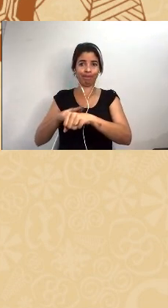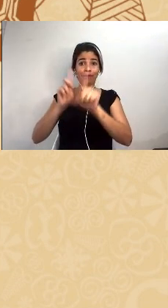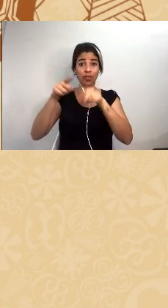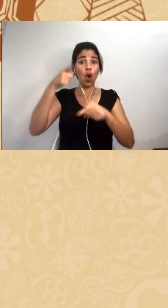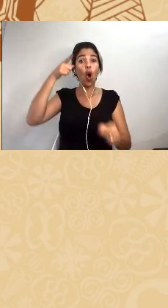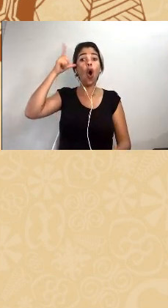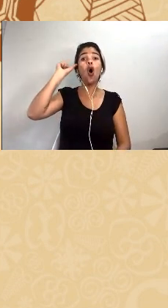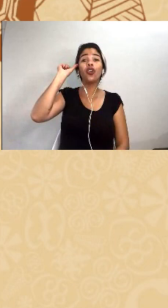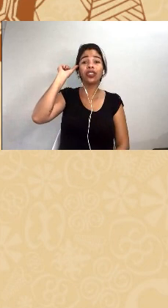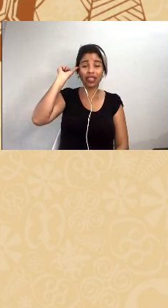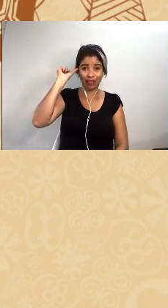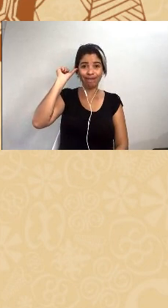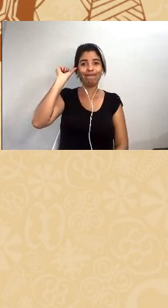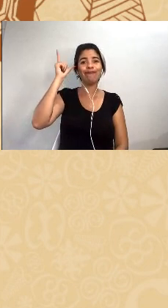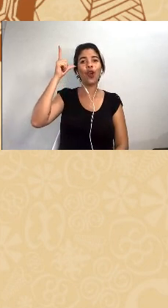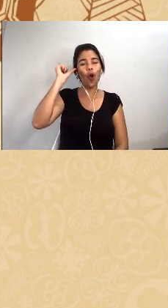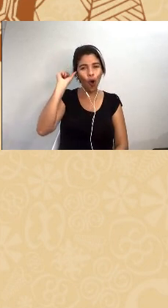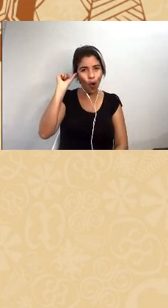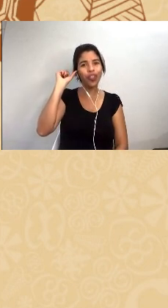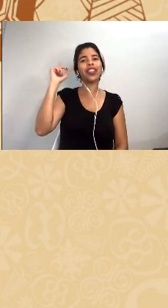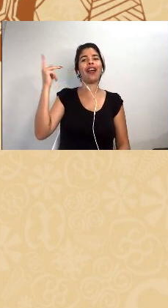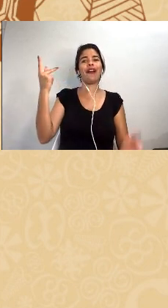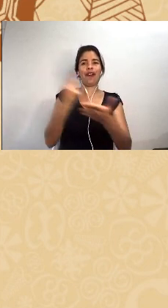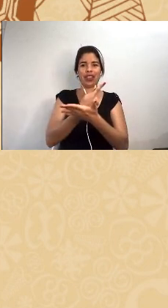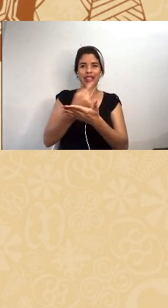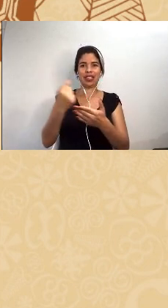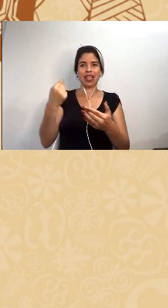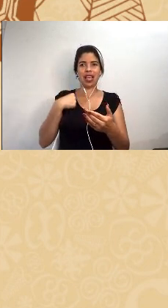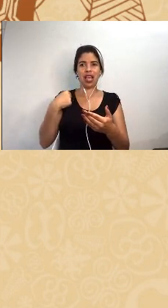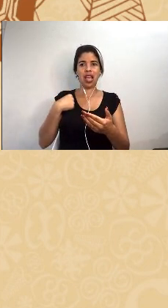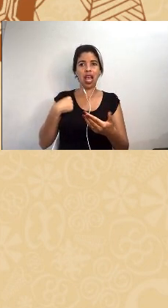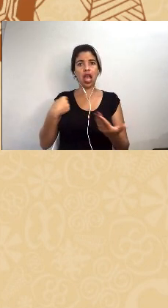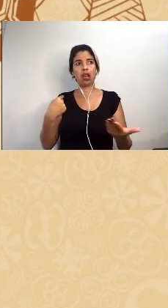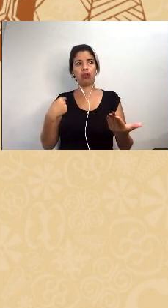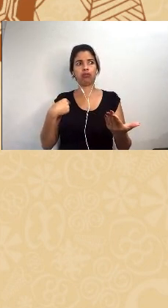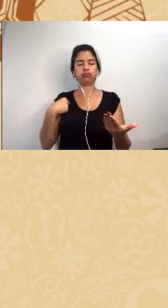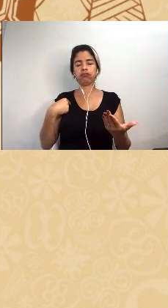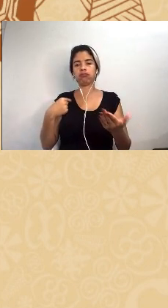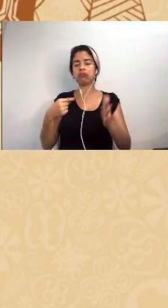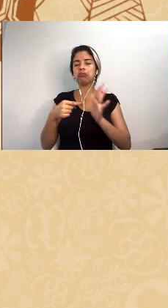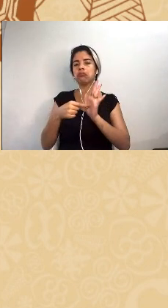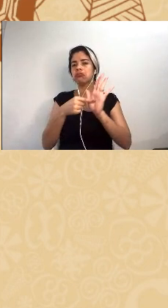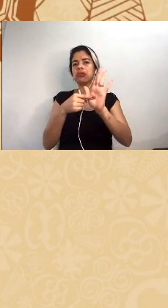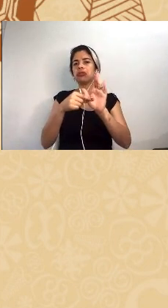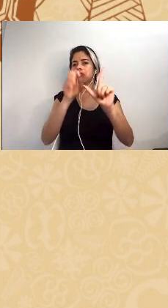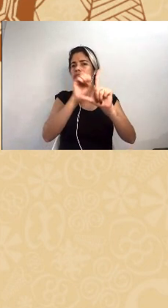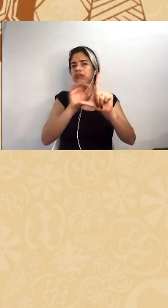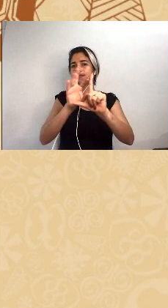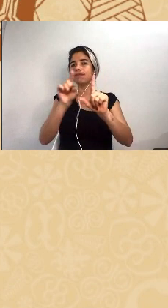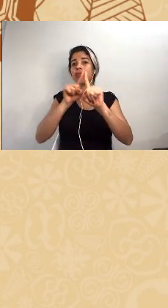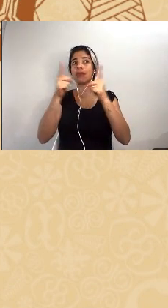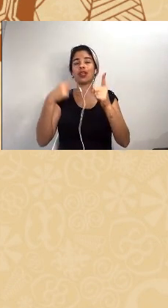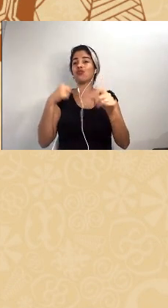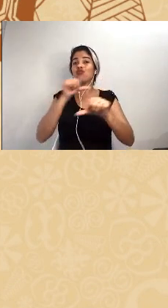bem ontem. Eu mudei o percurso da minha exposição a partir desse vídeo, inclusive. Né?